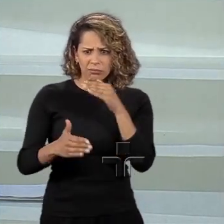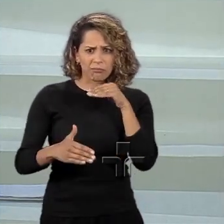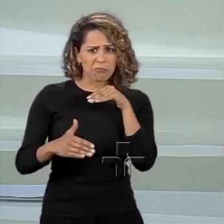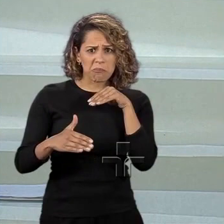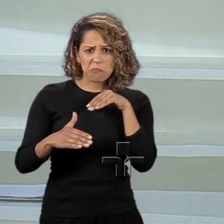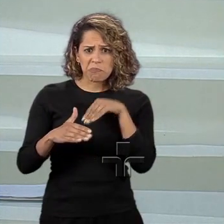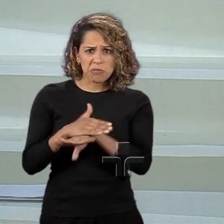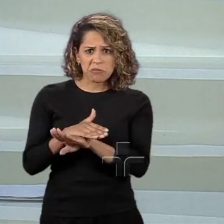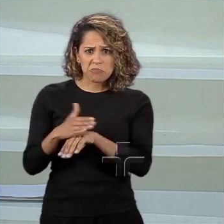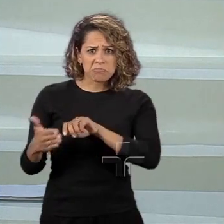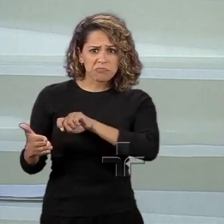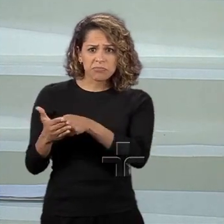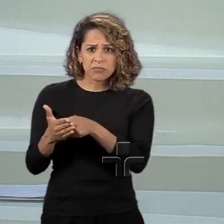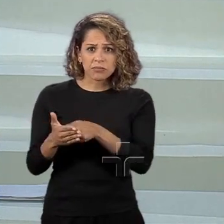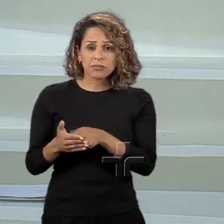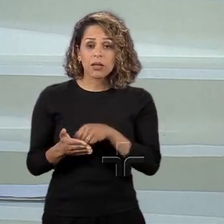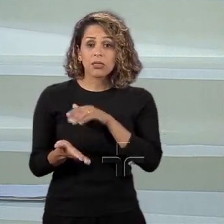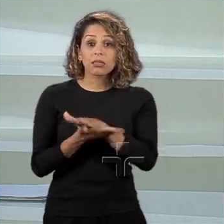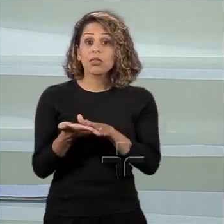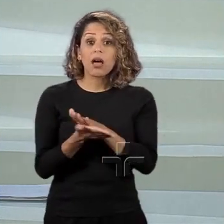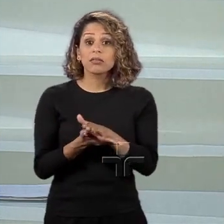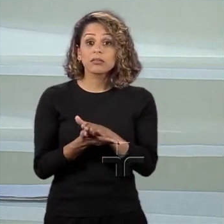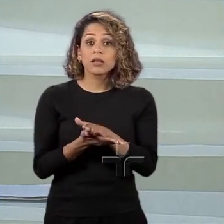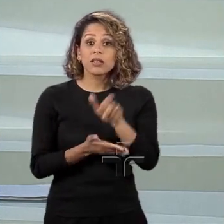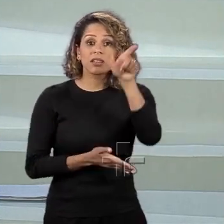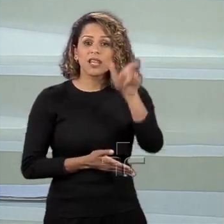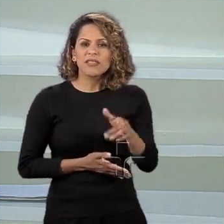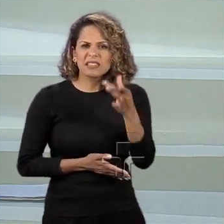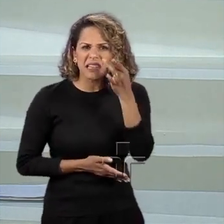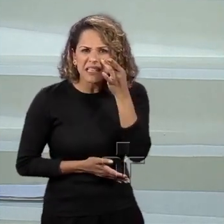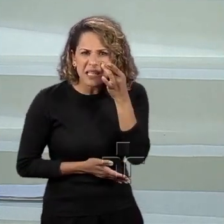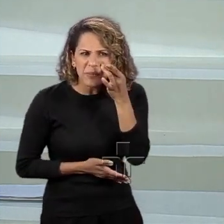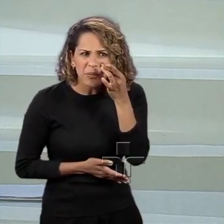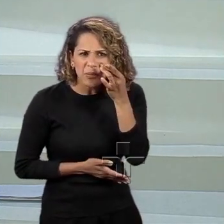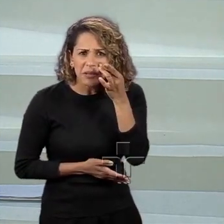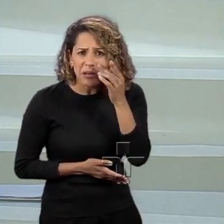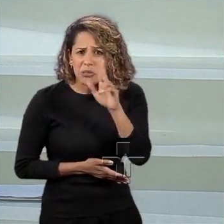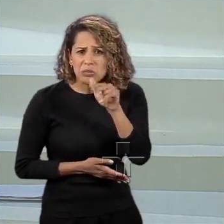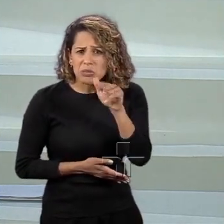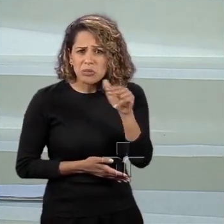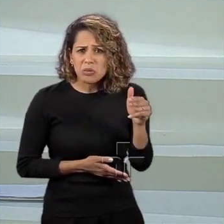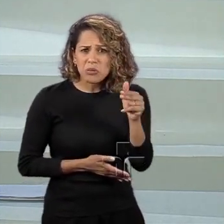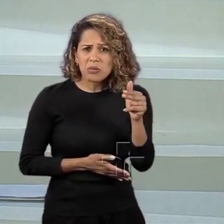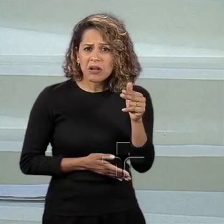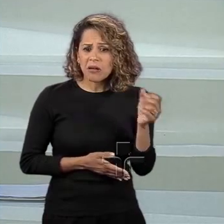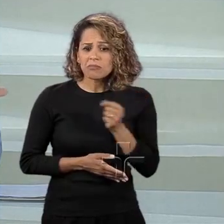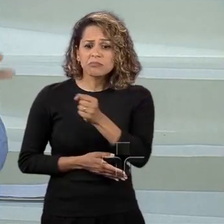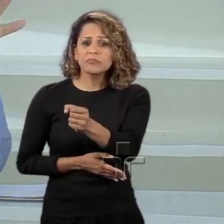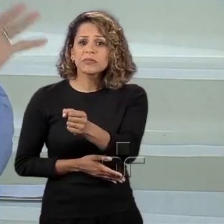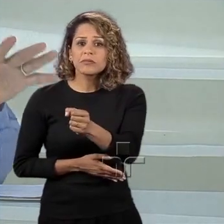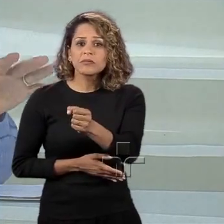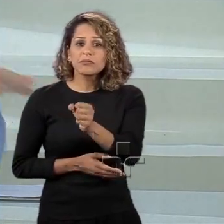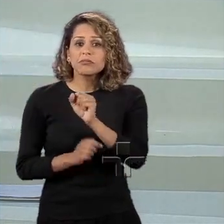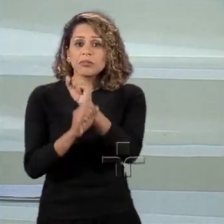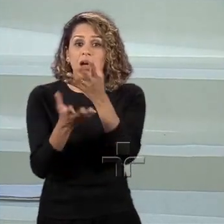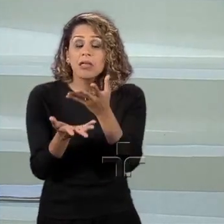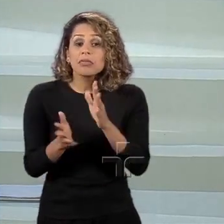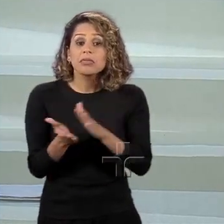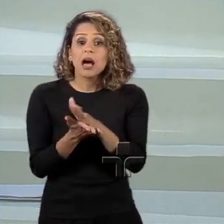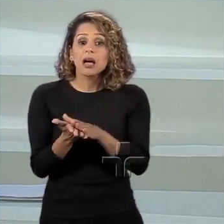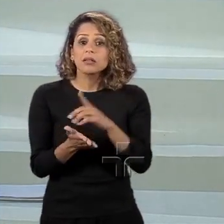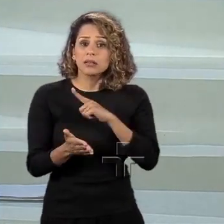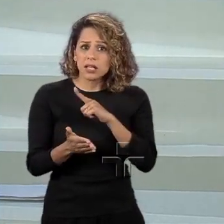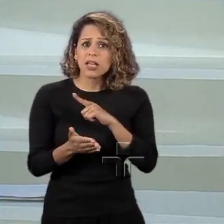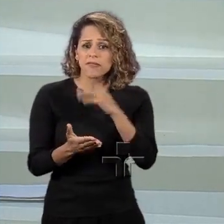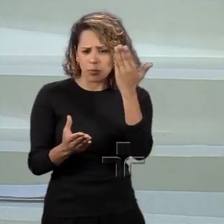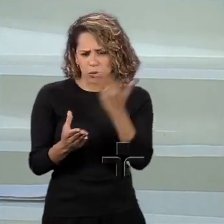fui ouvido. A tal testemunha nunca apareceu. Foi encerrado. Arquivado, encerrado e soterrado, mas cumpriu o